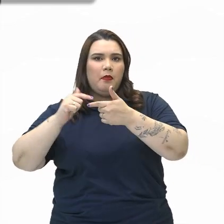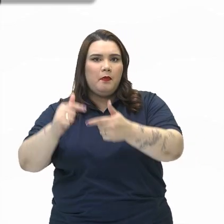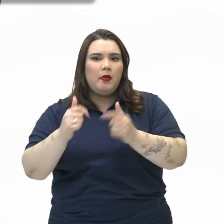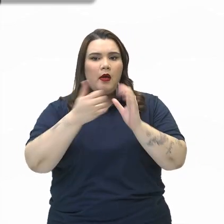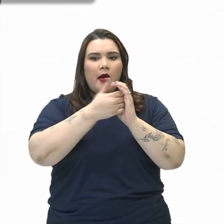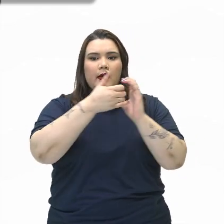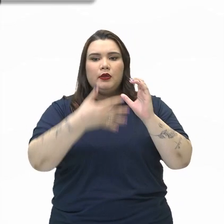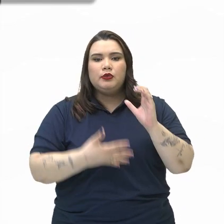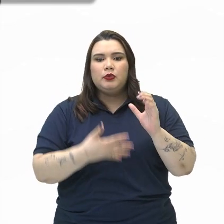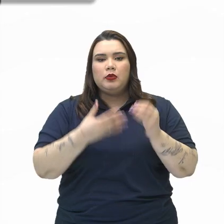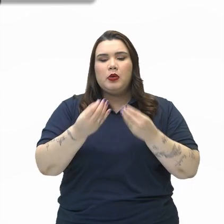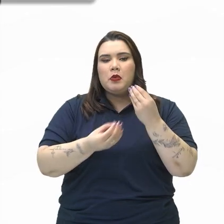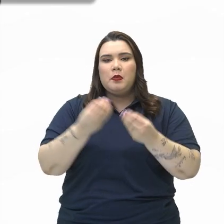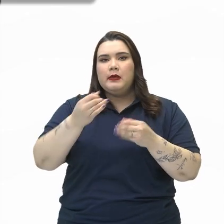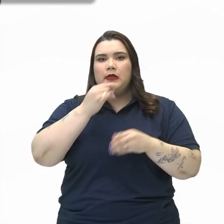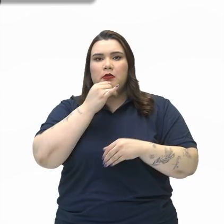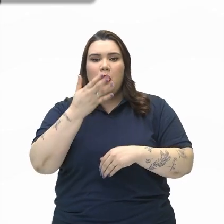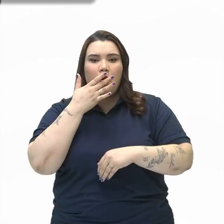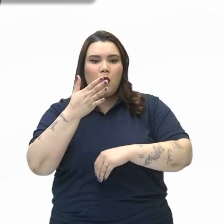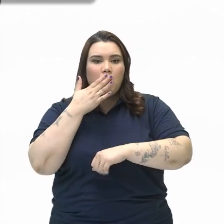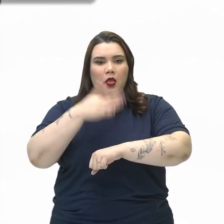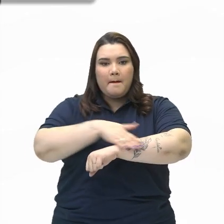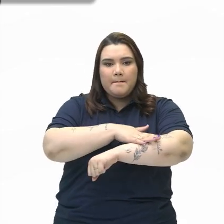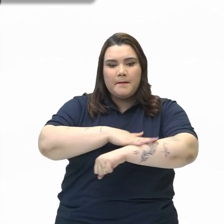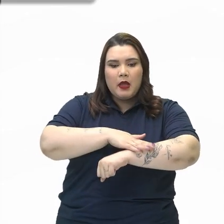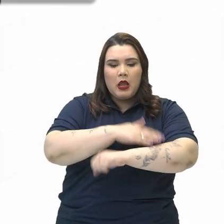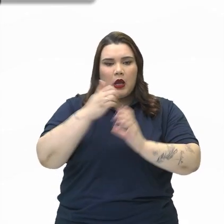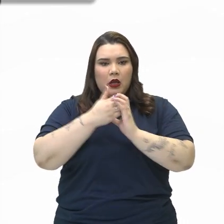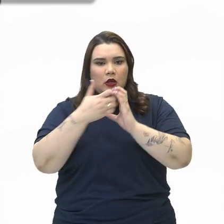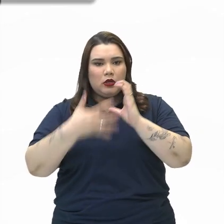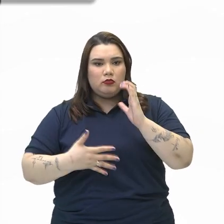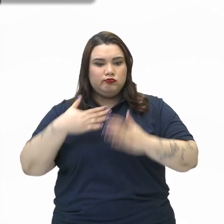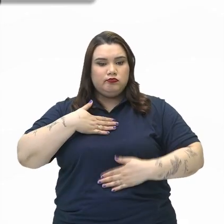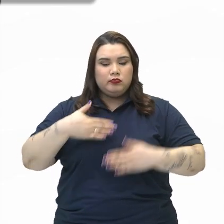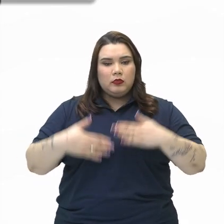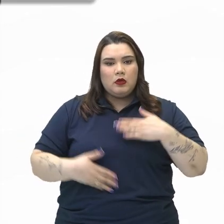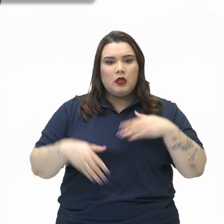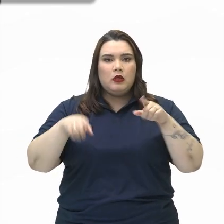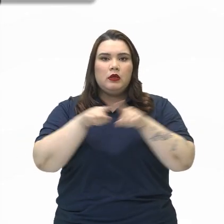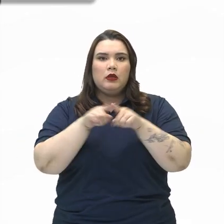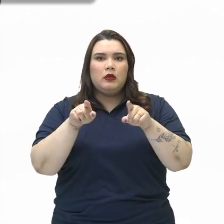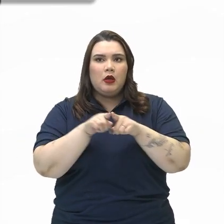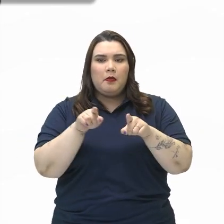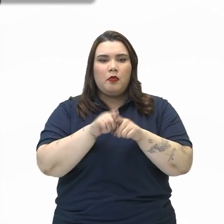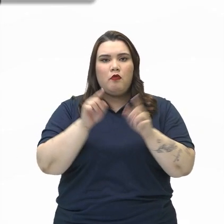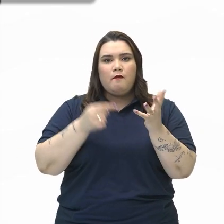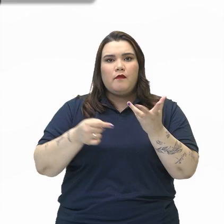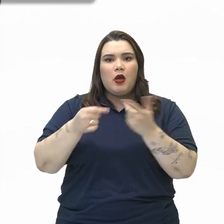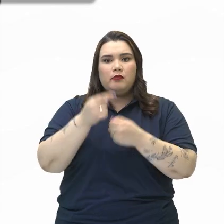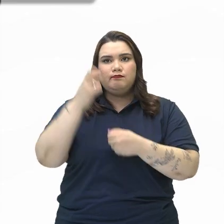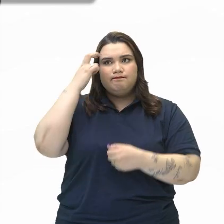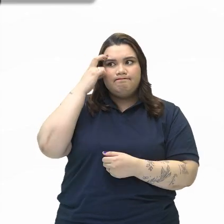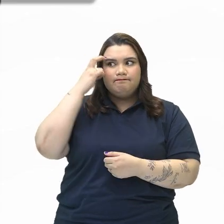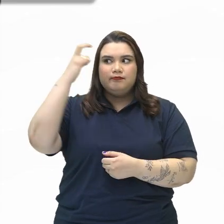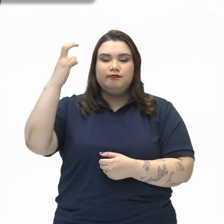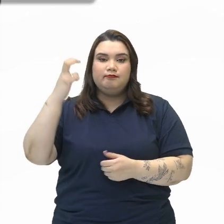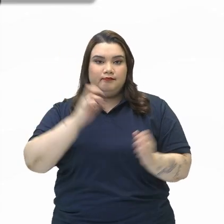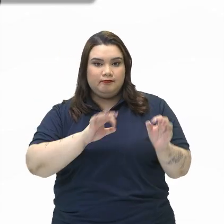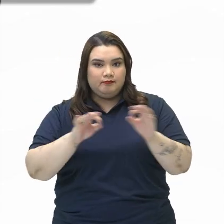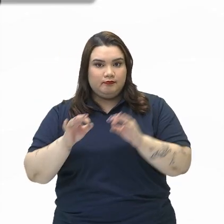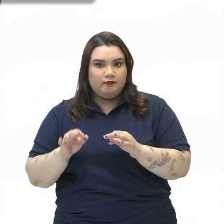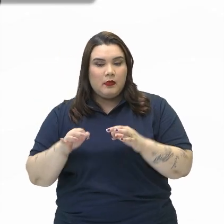características como cor de pele, atributos físicos e aptidões intelectuais. Em